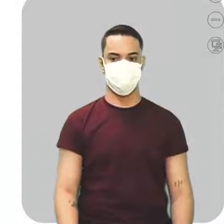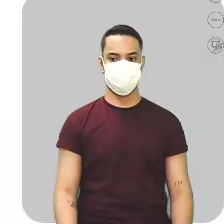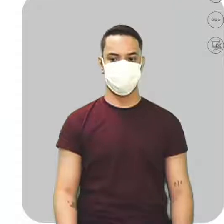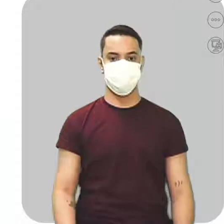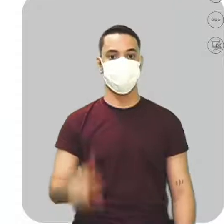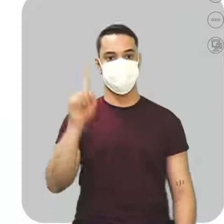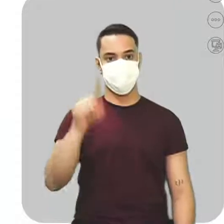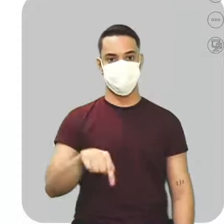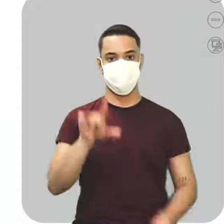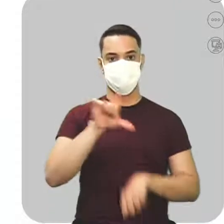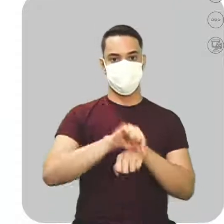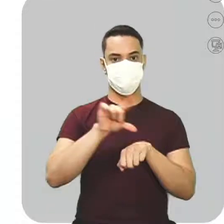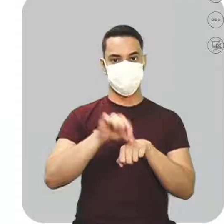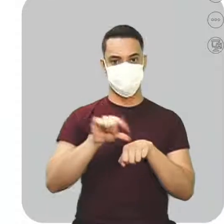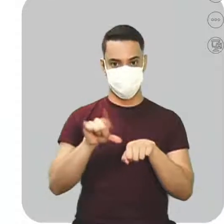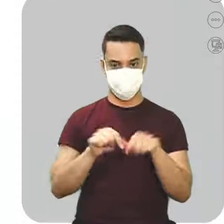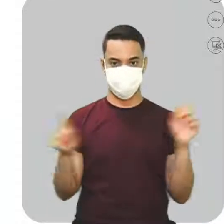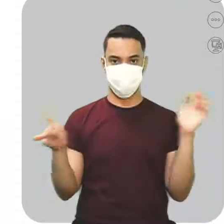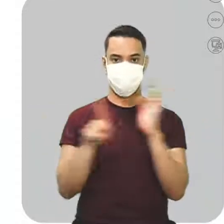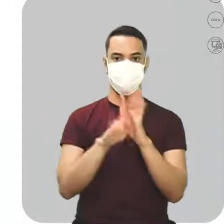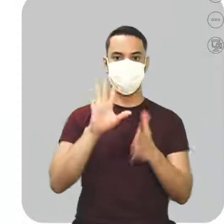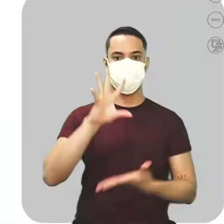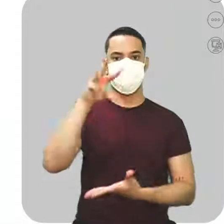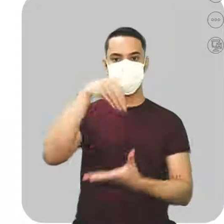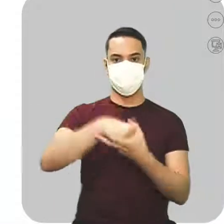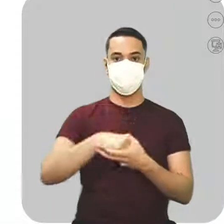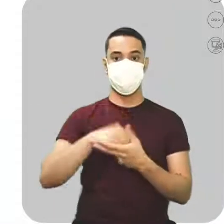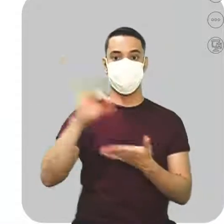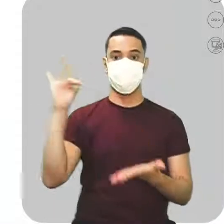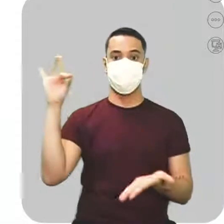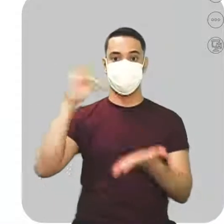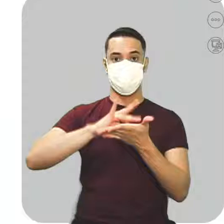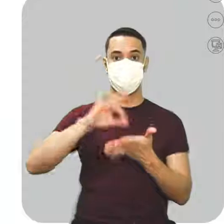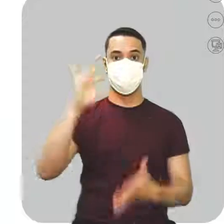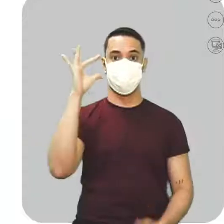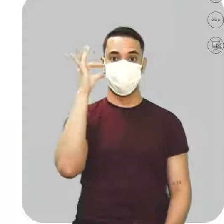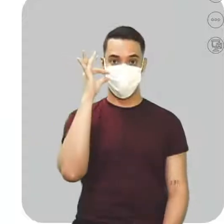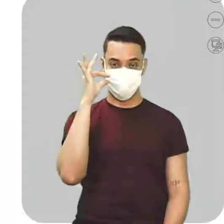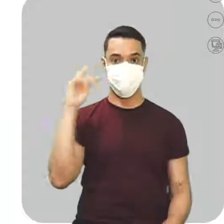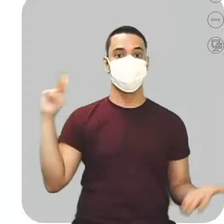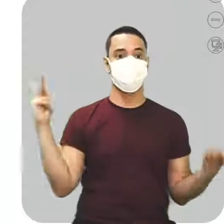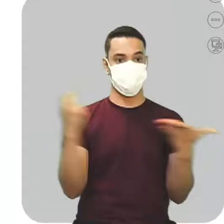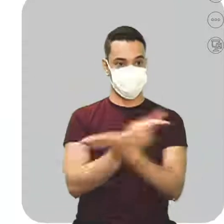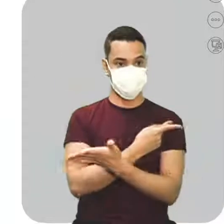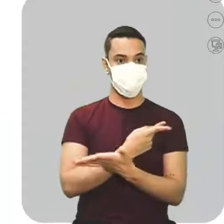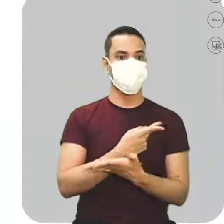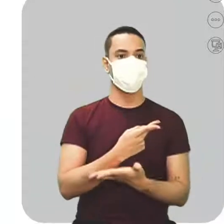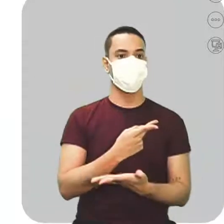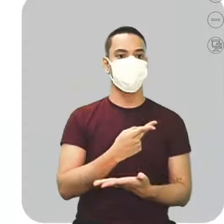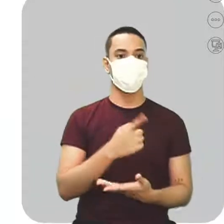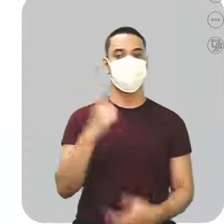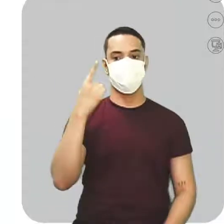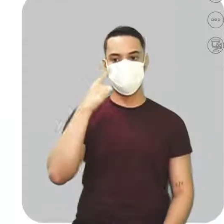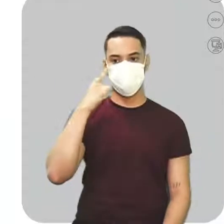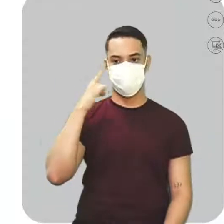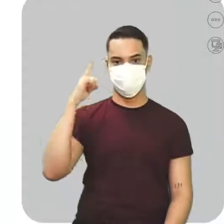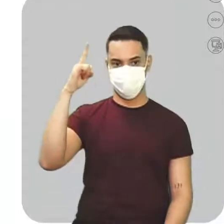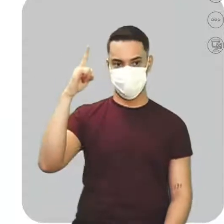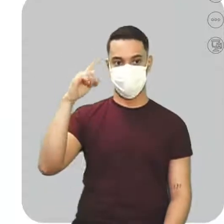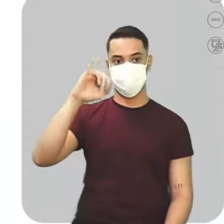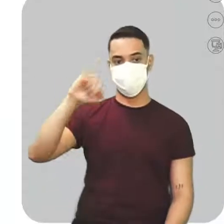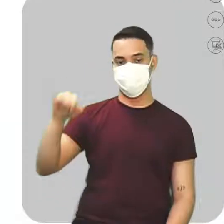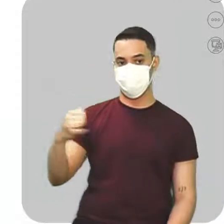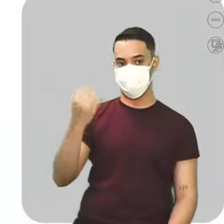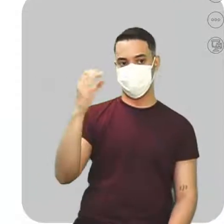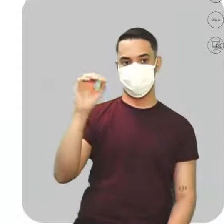É o argumento apoiado em elementos da realidade, amadinho. Olha aqui, os fatos aqui, ó.